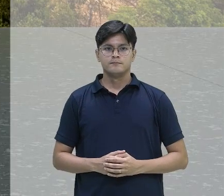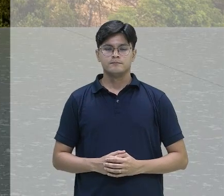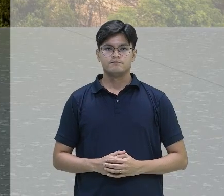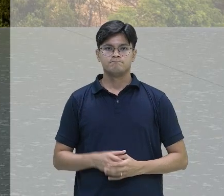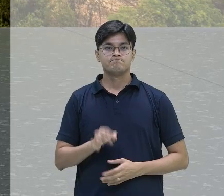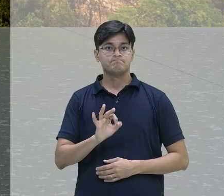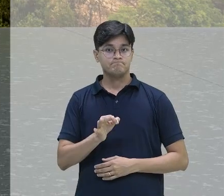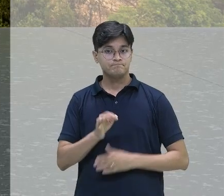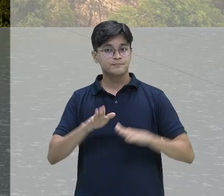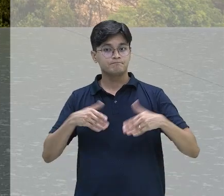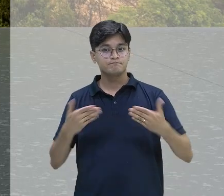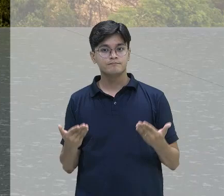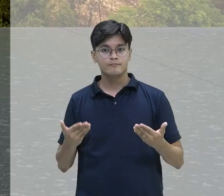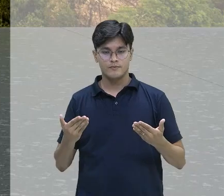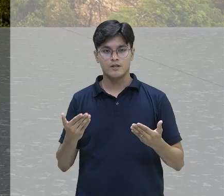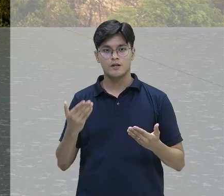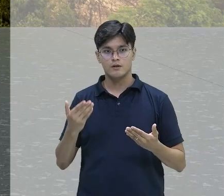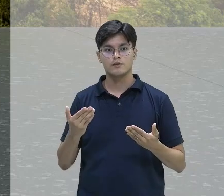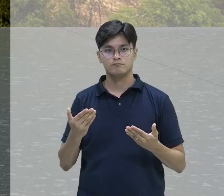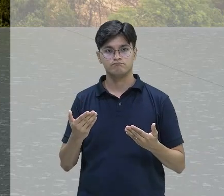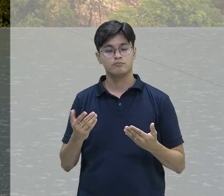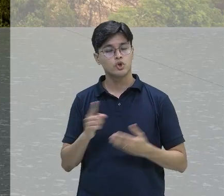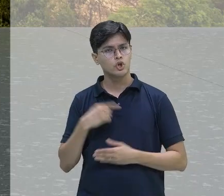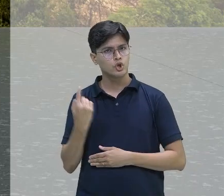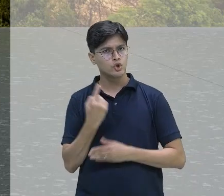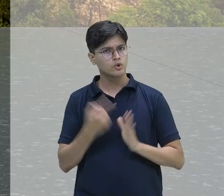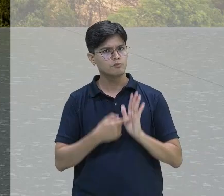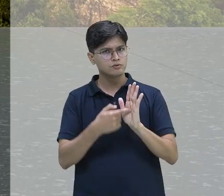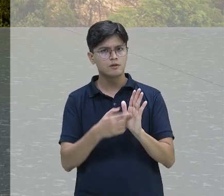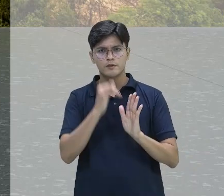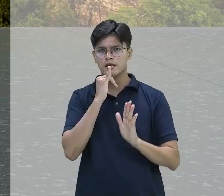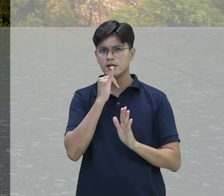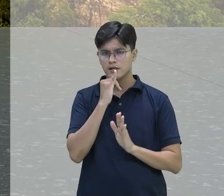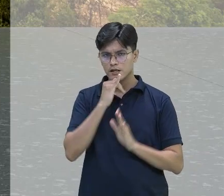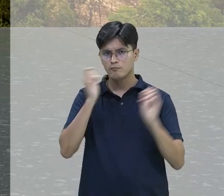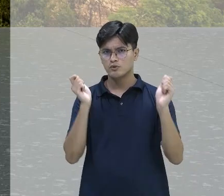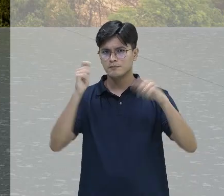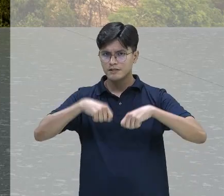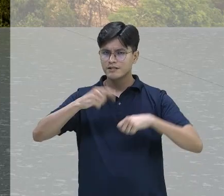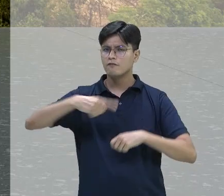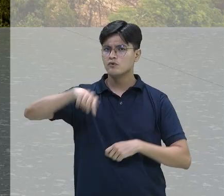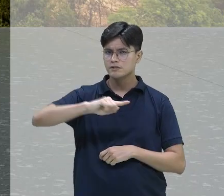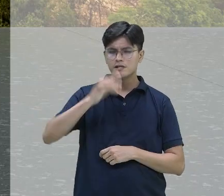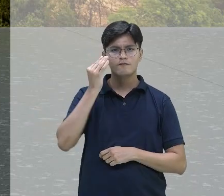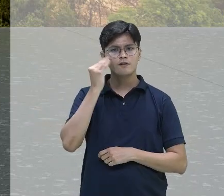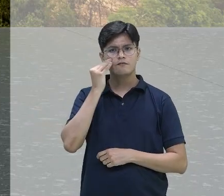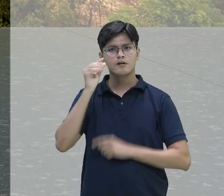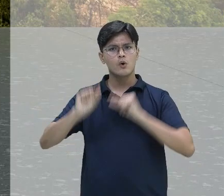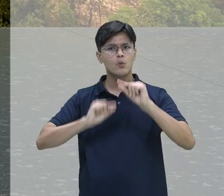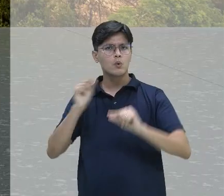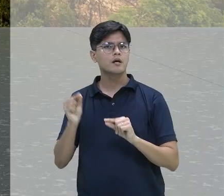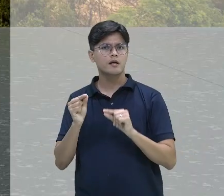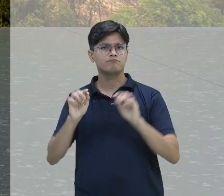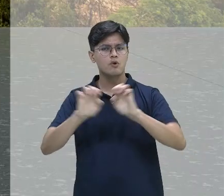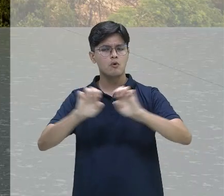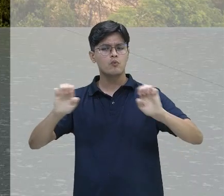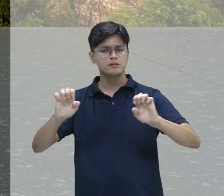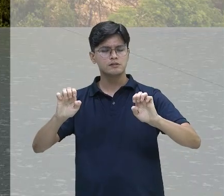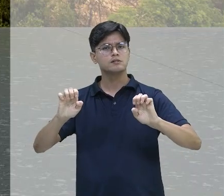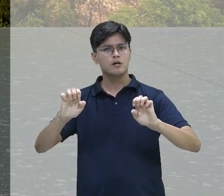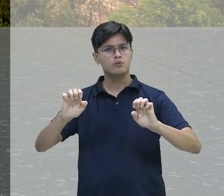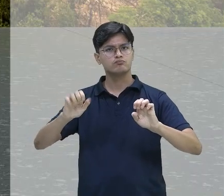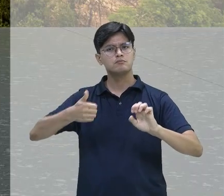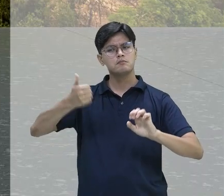Exatamente. Então, olha só, nós trouxemos esse exemplo aí para que vocês possam verificar como funciona aí uma equação, tá? E